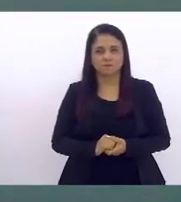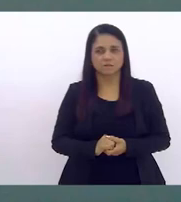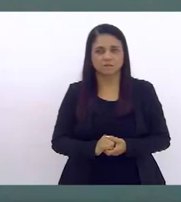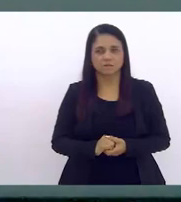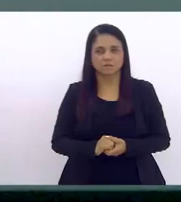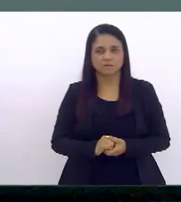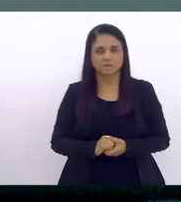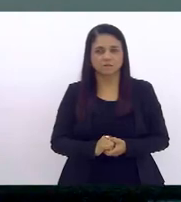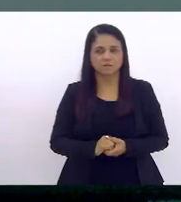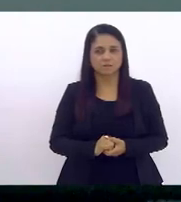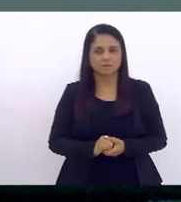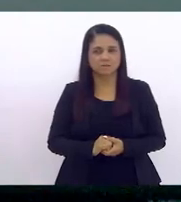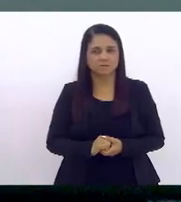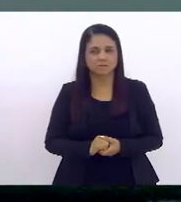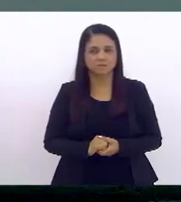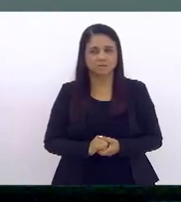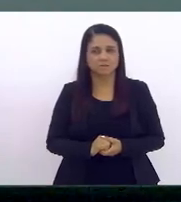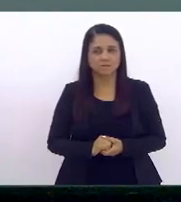Cadê o som?